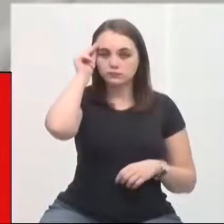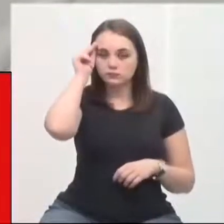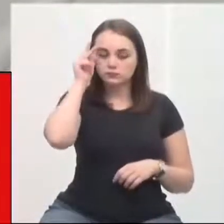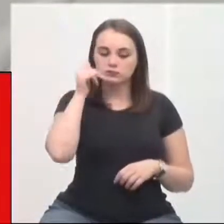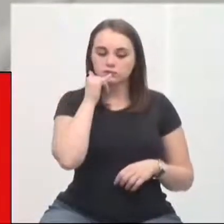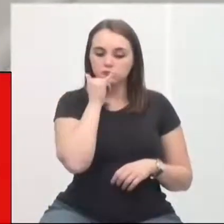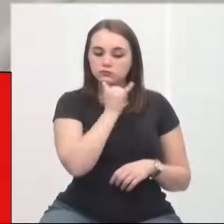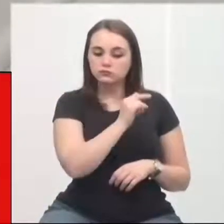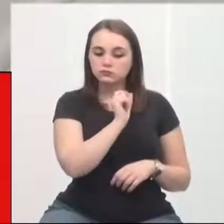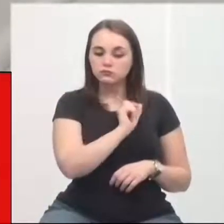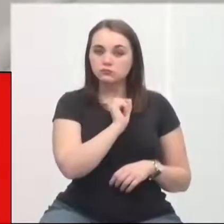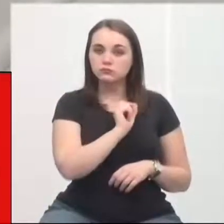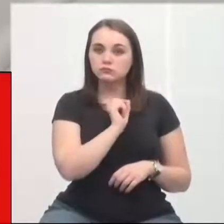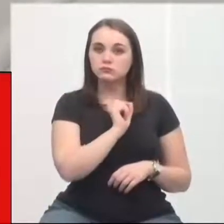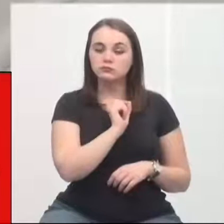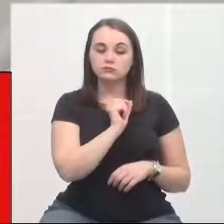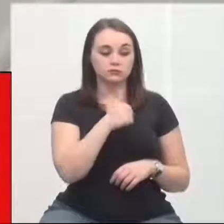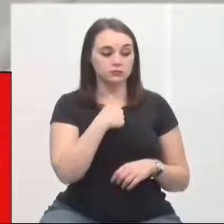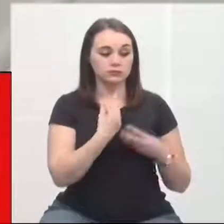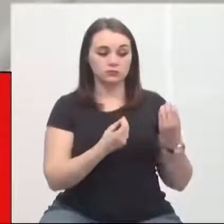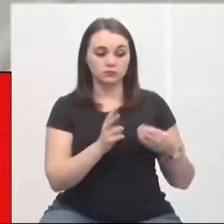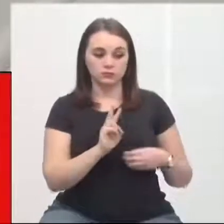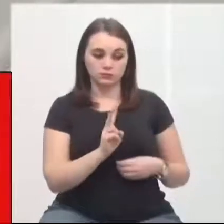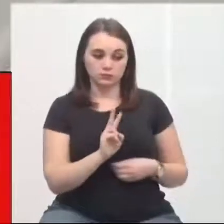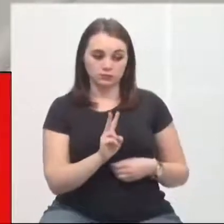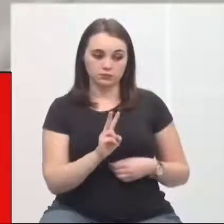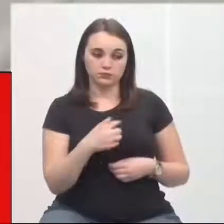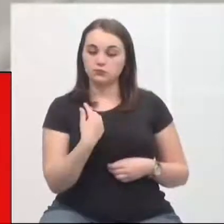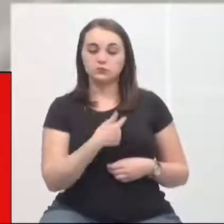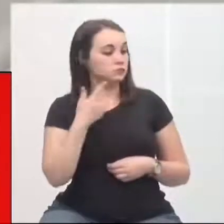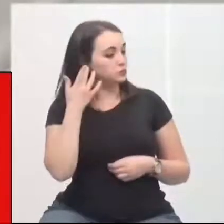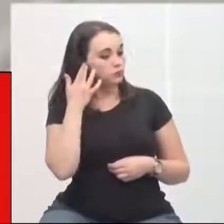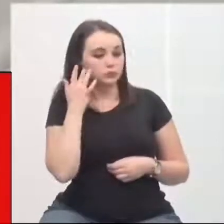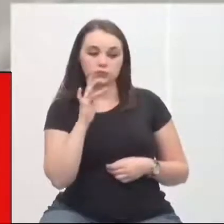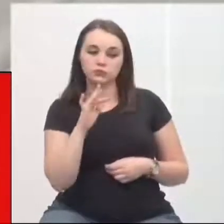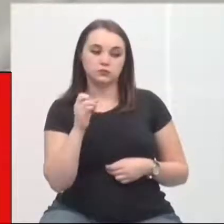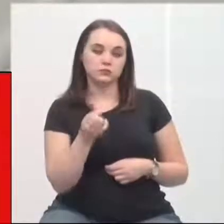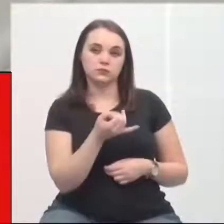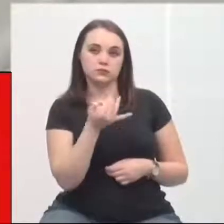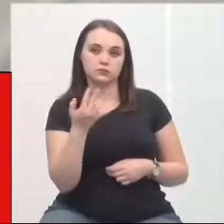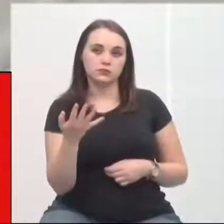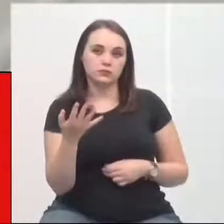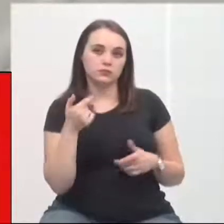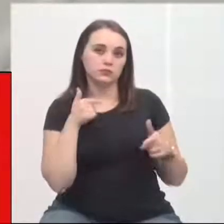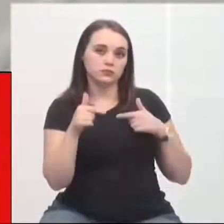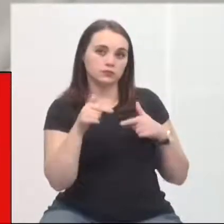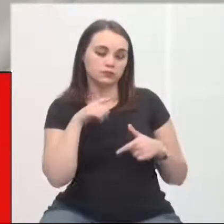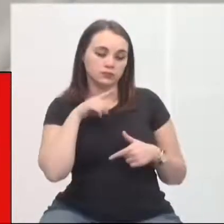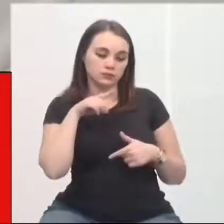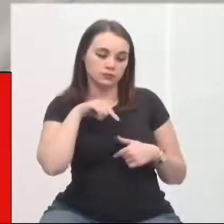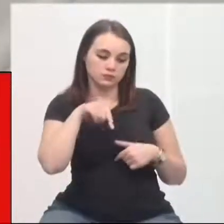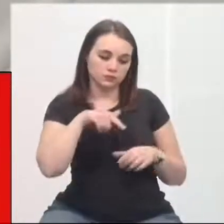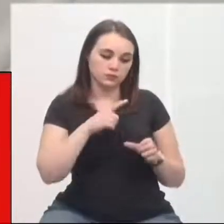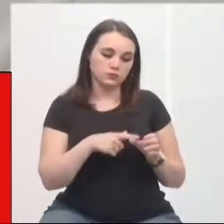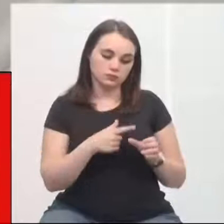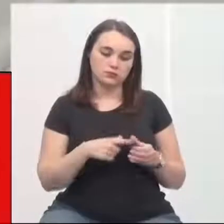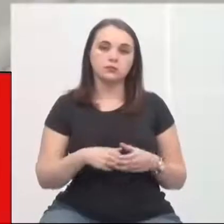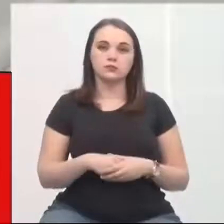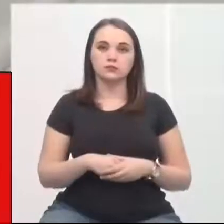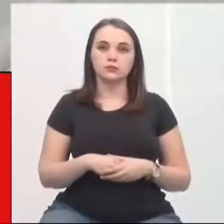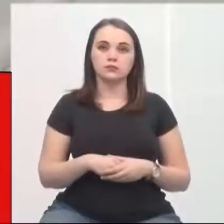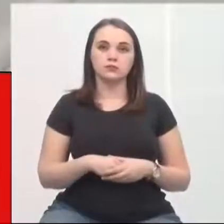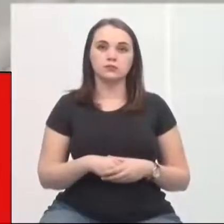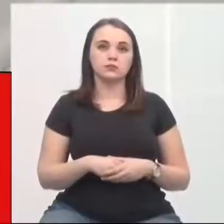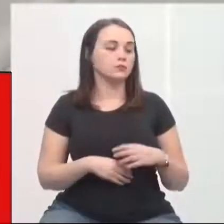dizendo a ele que, como vereador, a gente não sabe a quantidade de obras que tem na cidade. E a